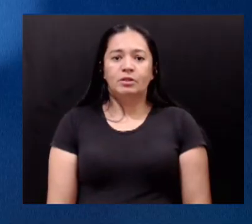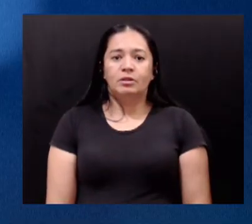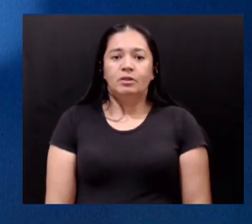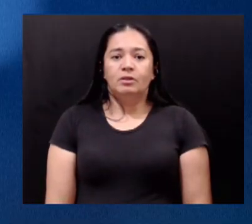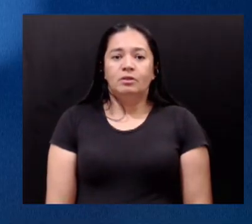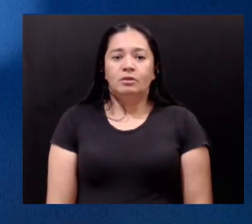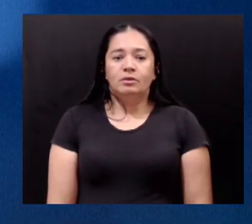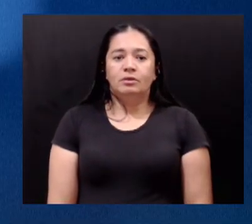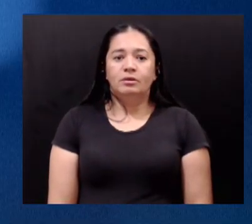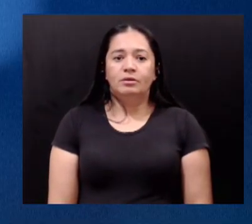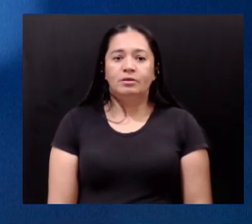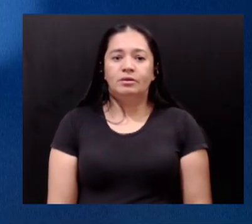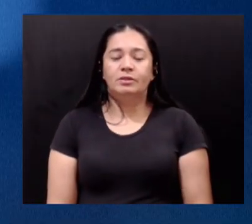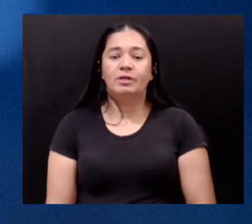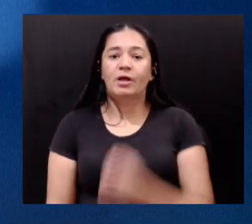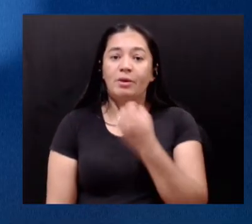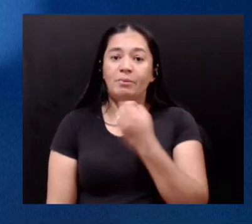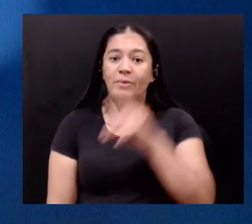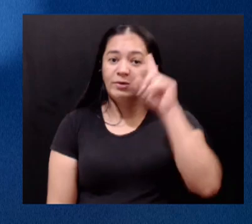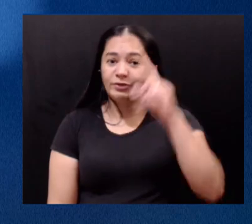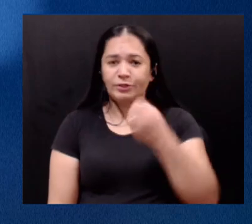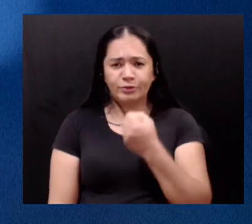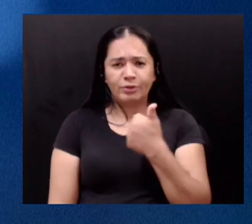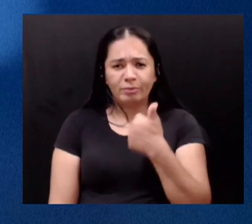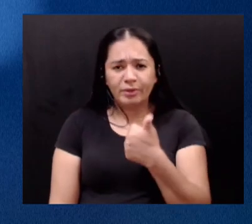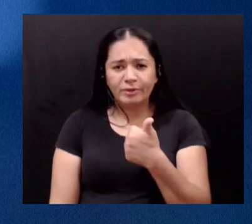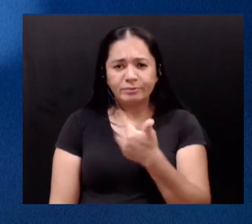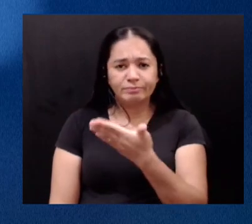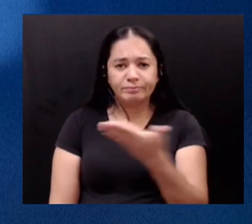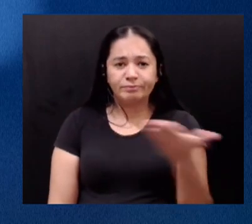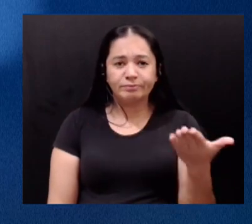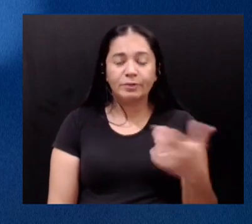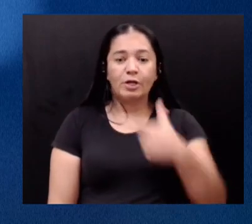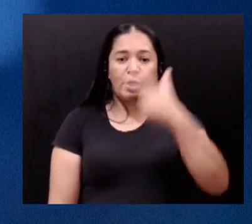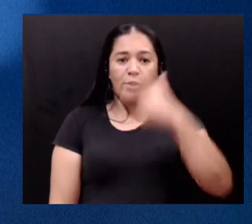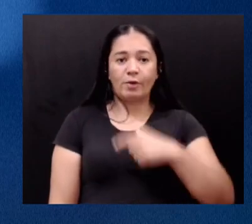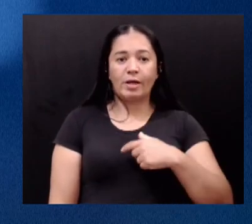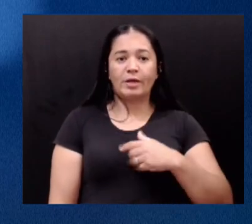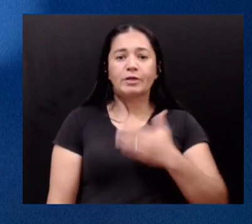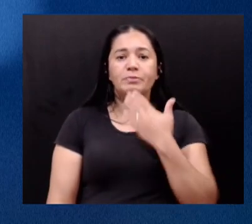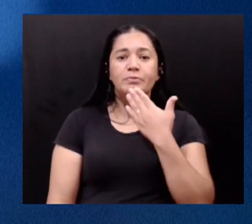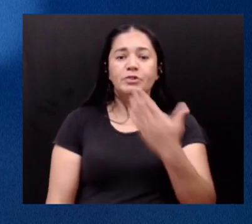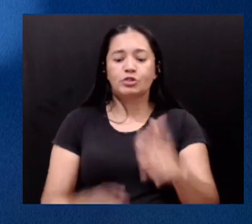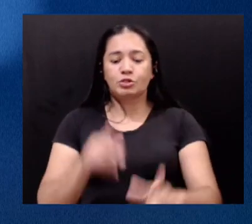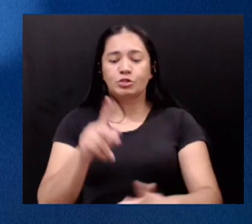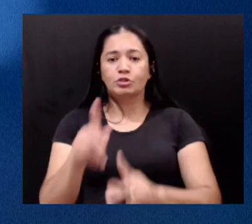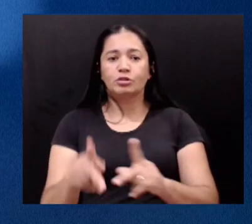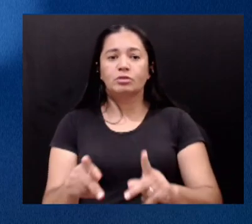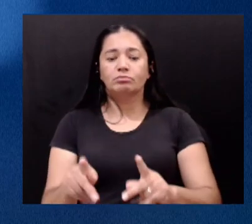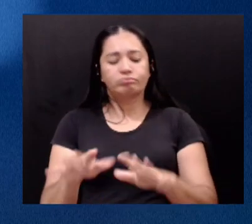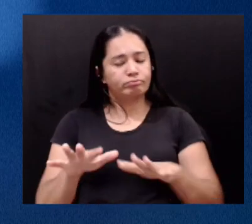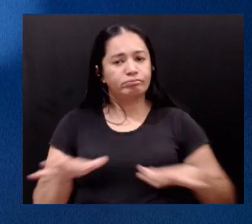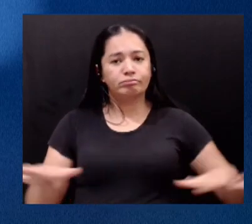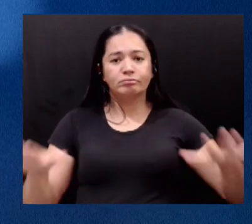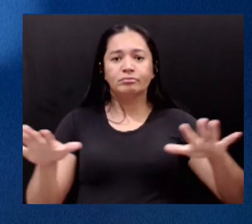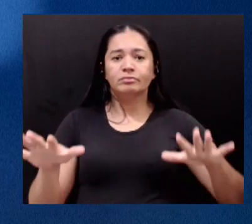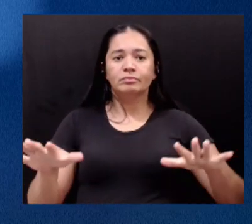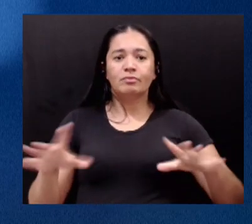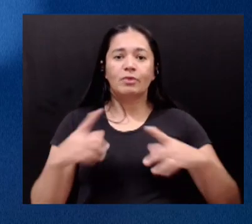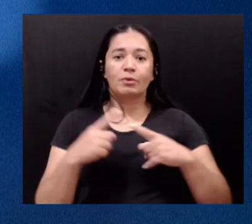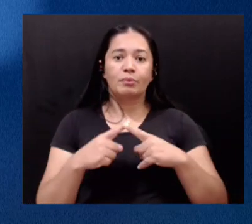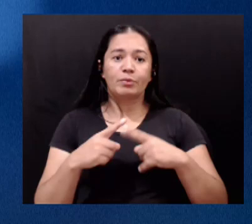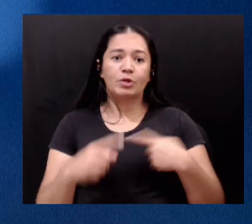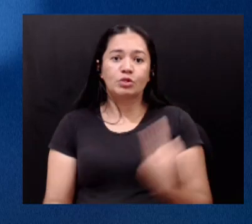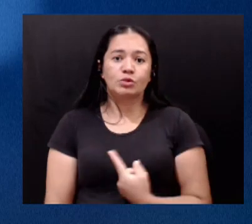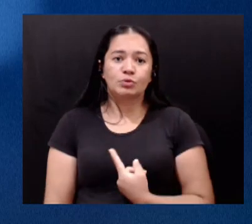Bom dia, pessoal, tudo bem com vocês? Eu estou aqui fazendo um apelo à população em geral, porque a gente está, devido ao